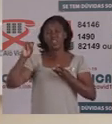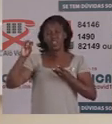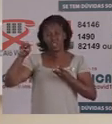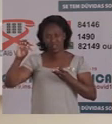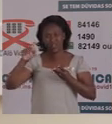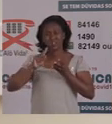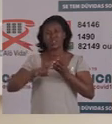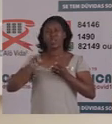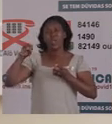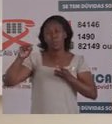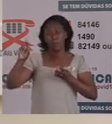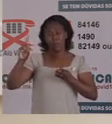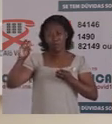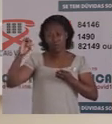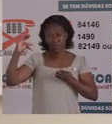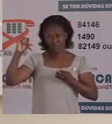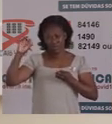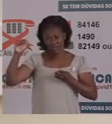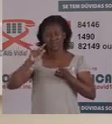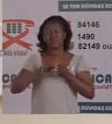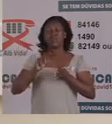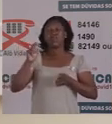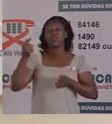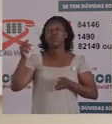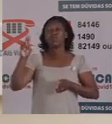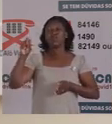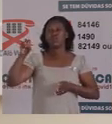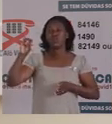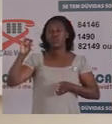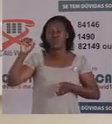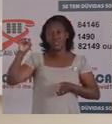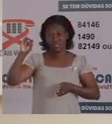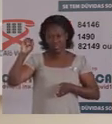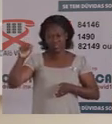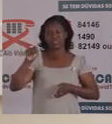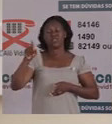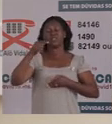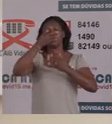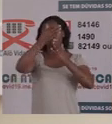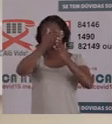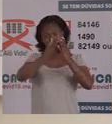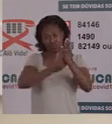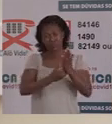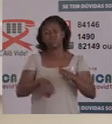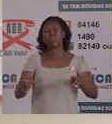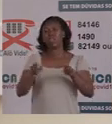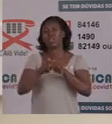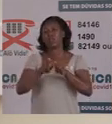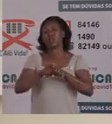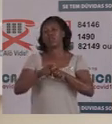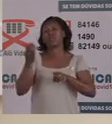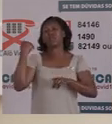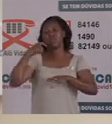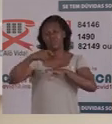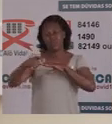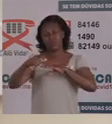e Tunísia. E esta lista é igual à lista que eu apresentei na semana passada, portanto não há alteração em